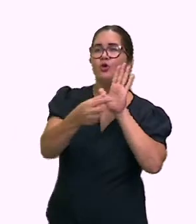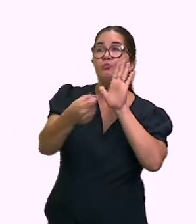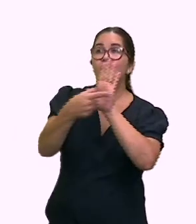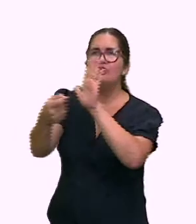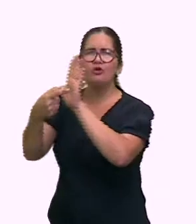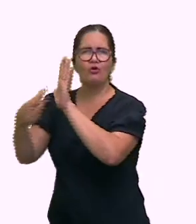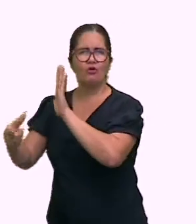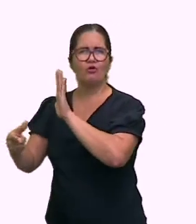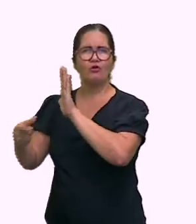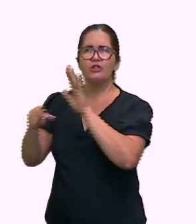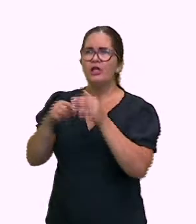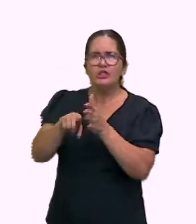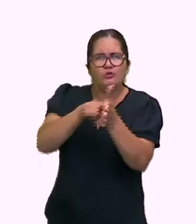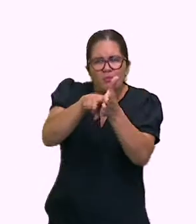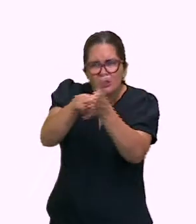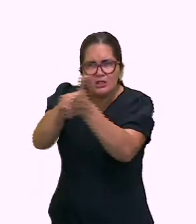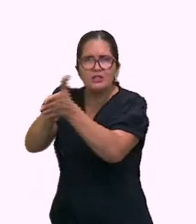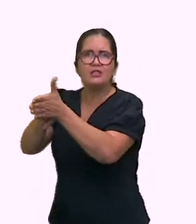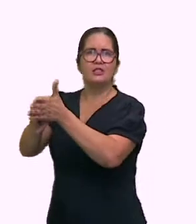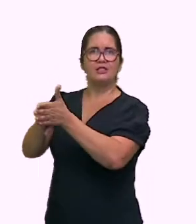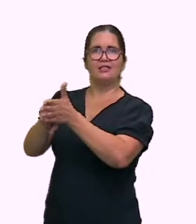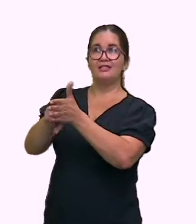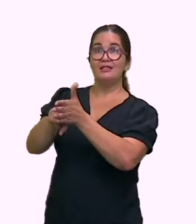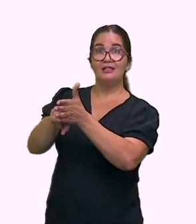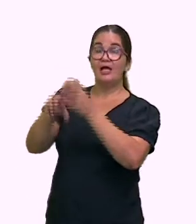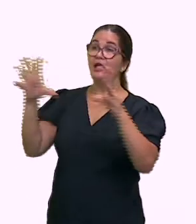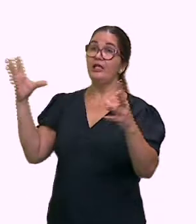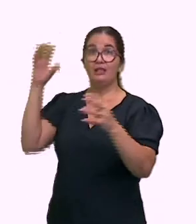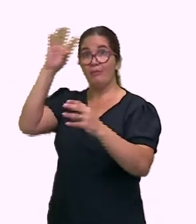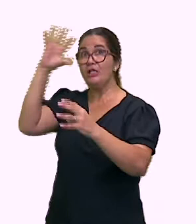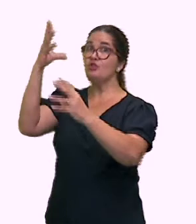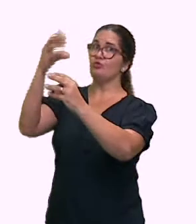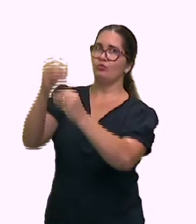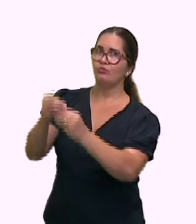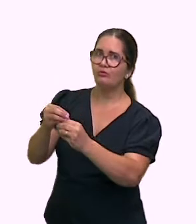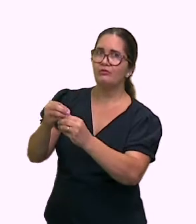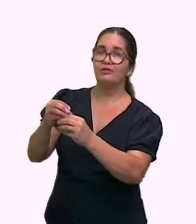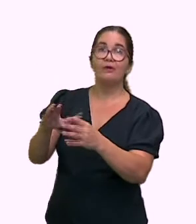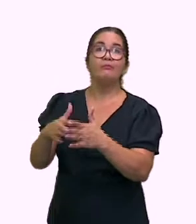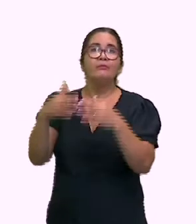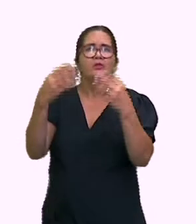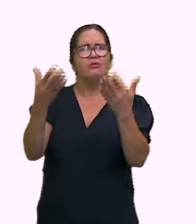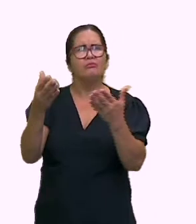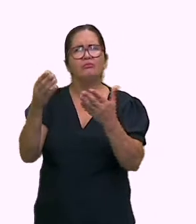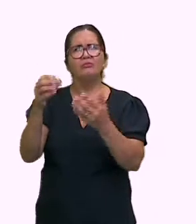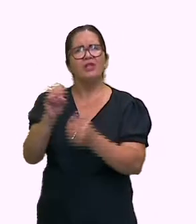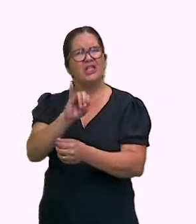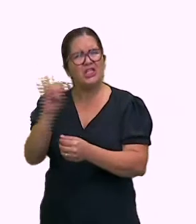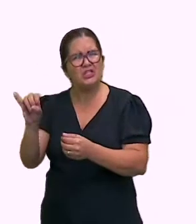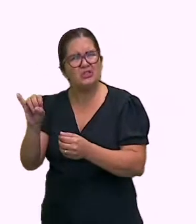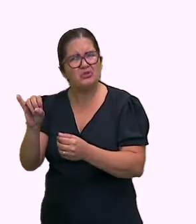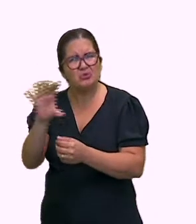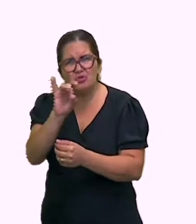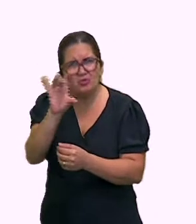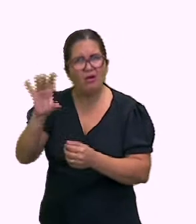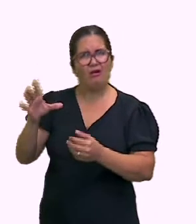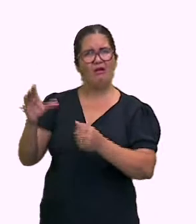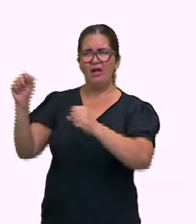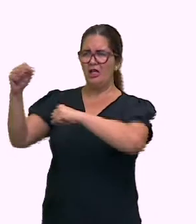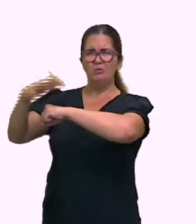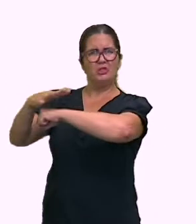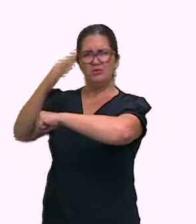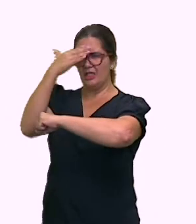de experimentação e de conclusão. Mas só isso que o